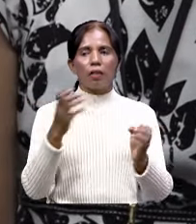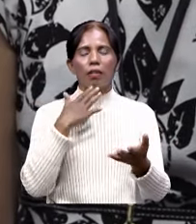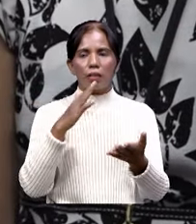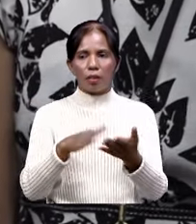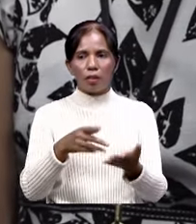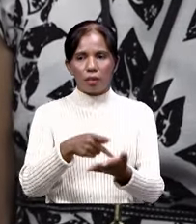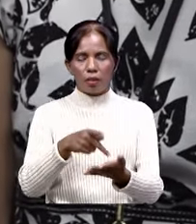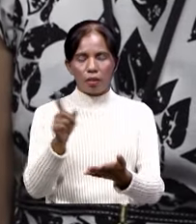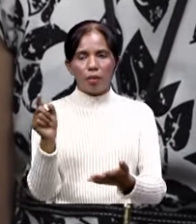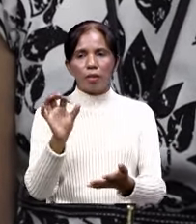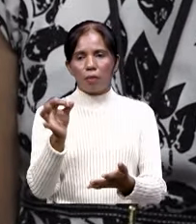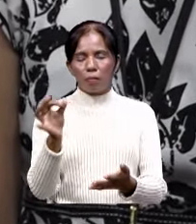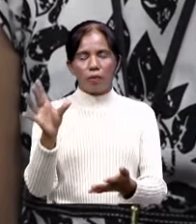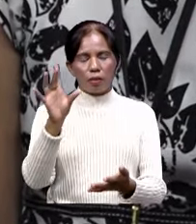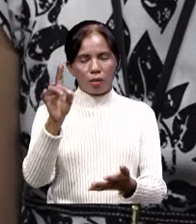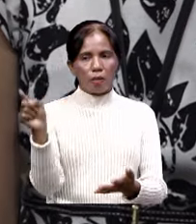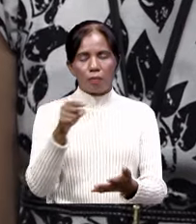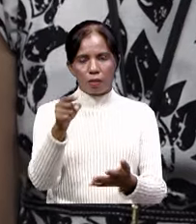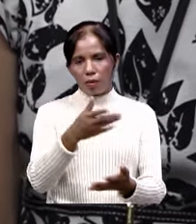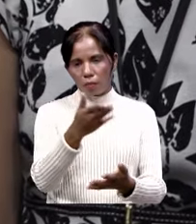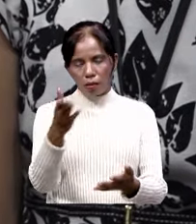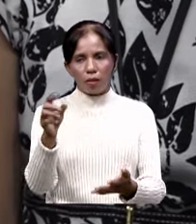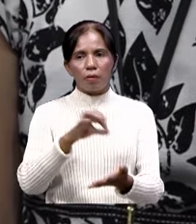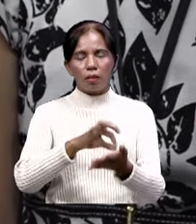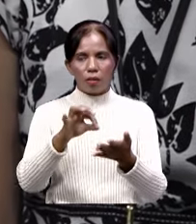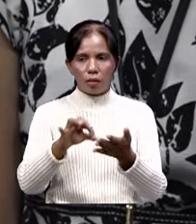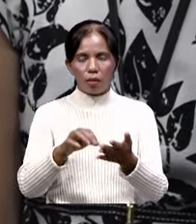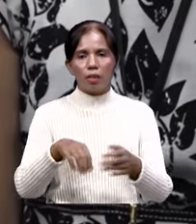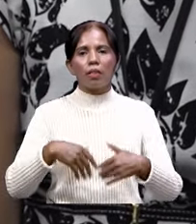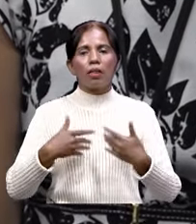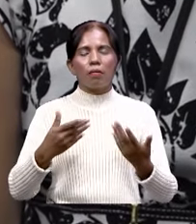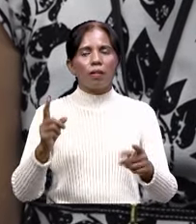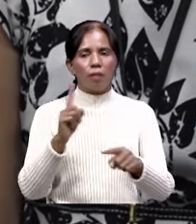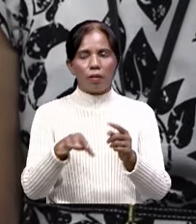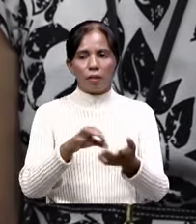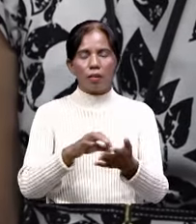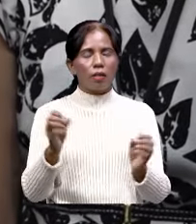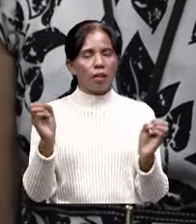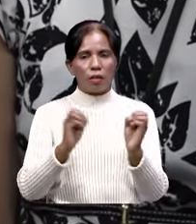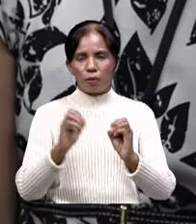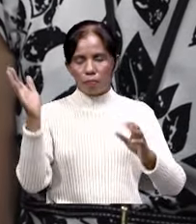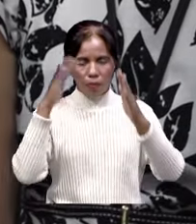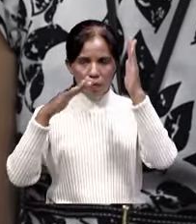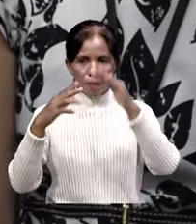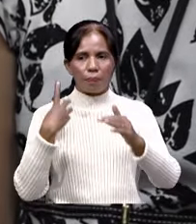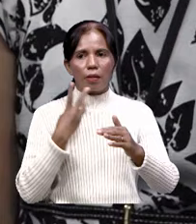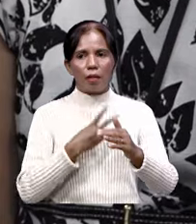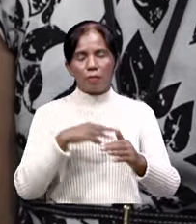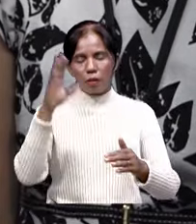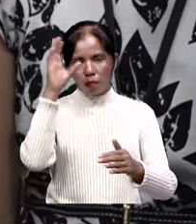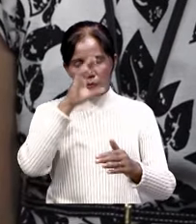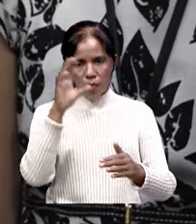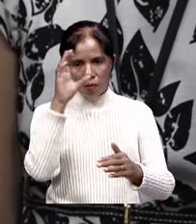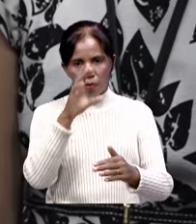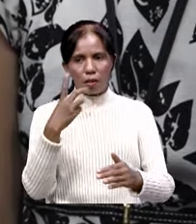dia 97% i tu bosar mo sura rasi gua ira mak selu la dia ma ve ida ne las problema ida ne ami se buka tuir